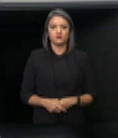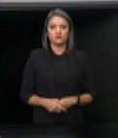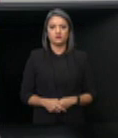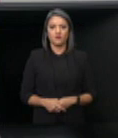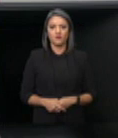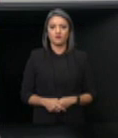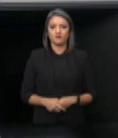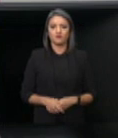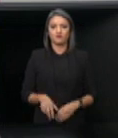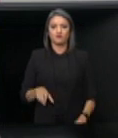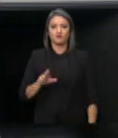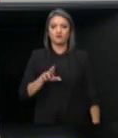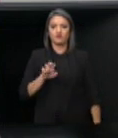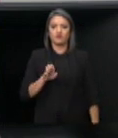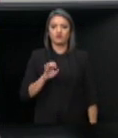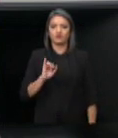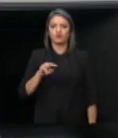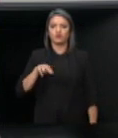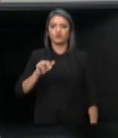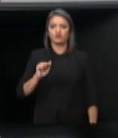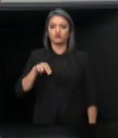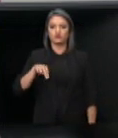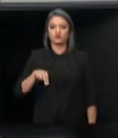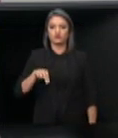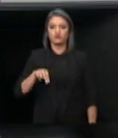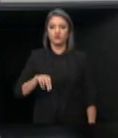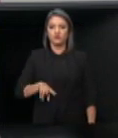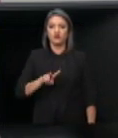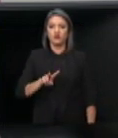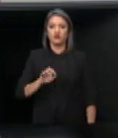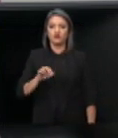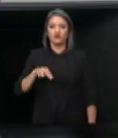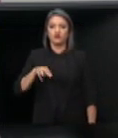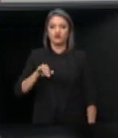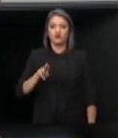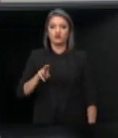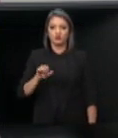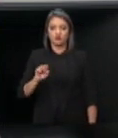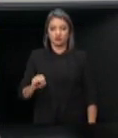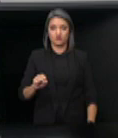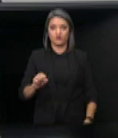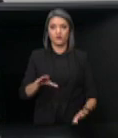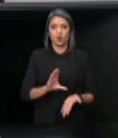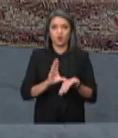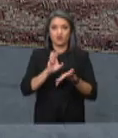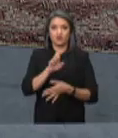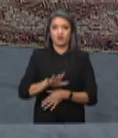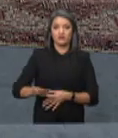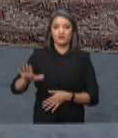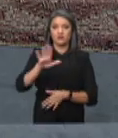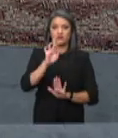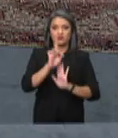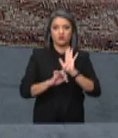senhor Renan Vinícius Souto Maior Oliveira do Conselho Nacional de direitos humanos